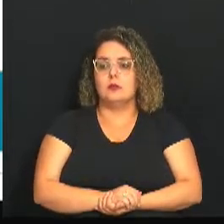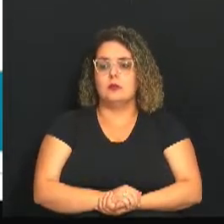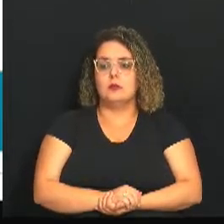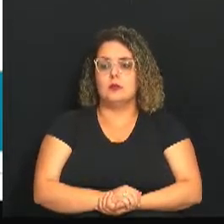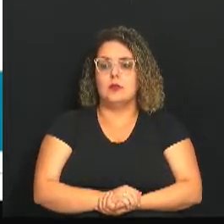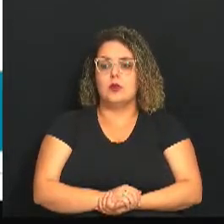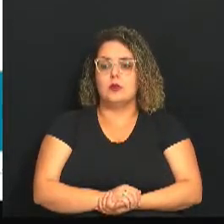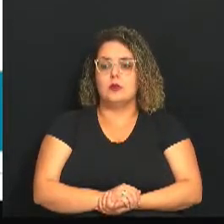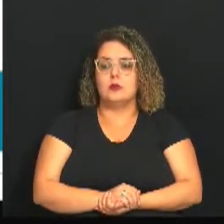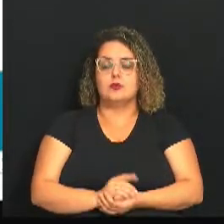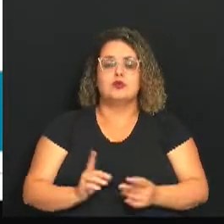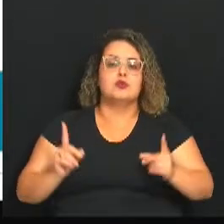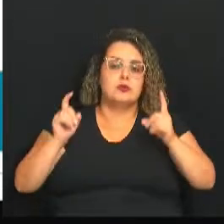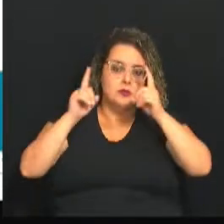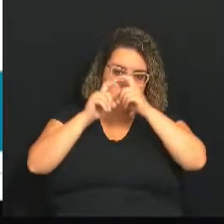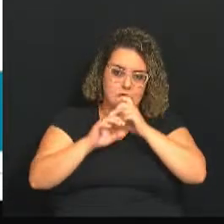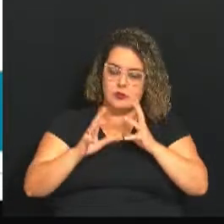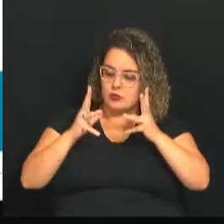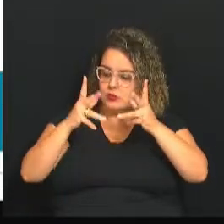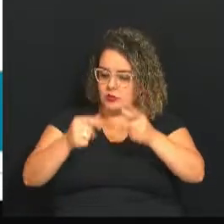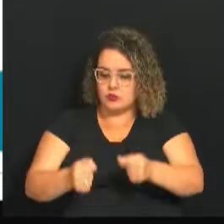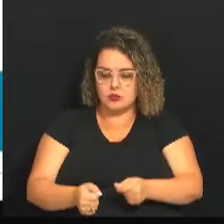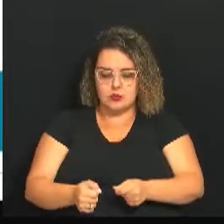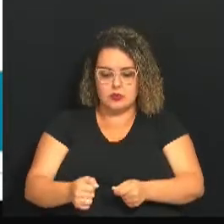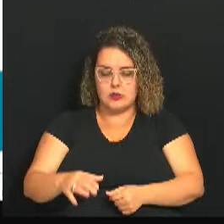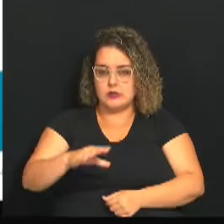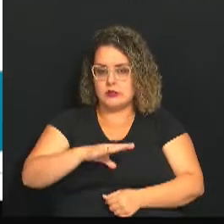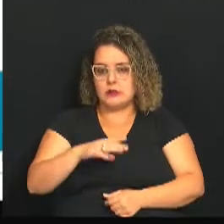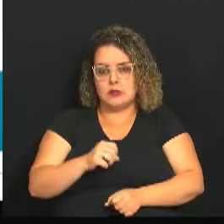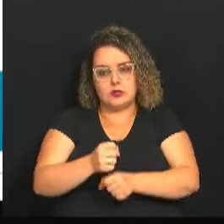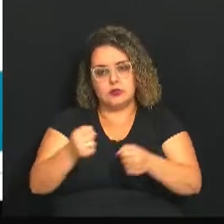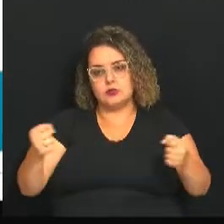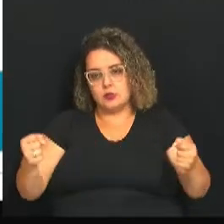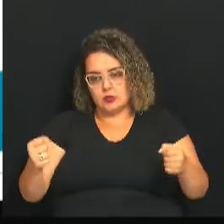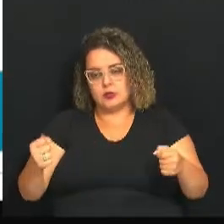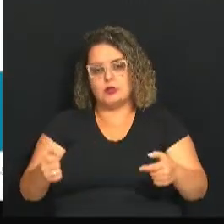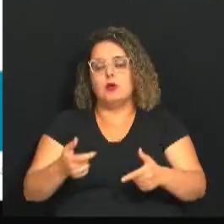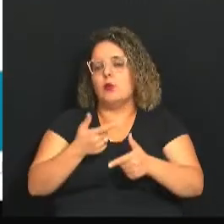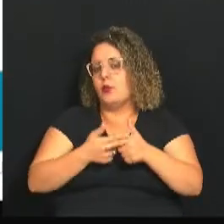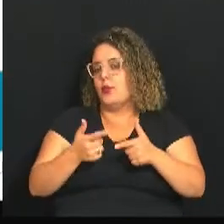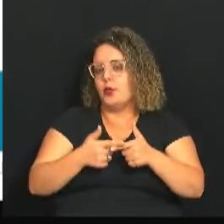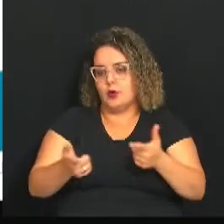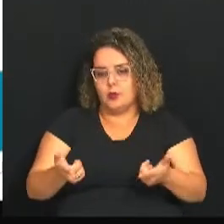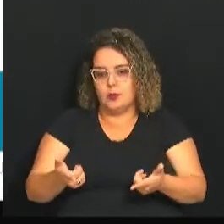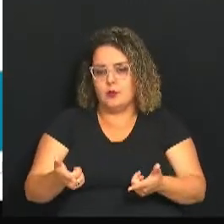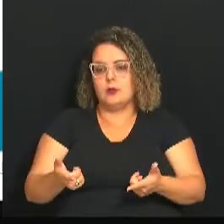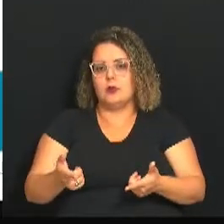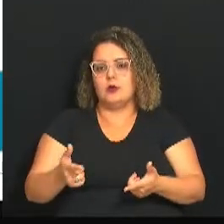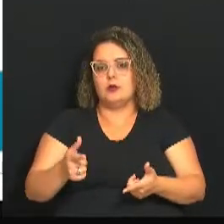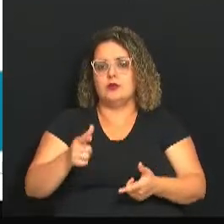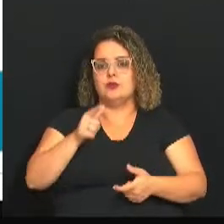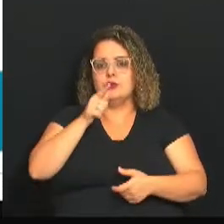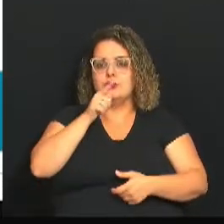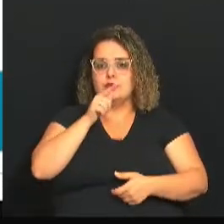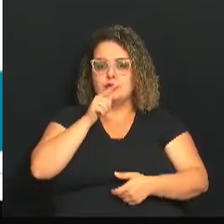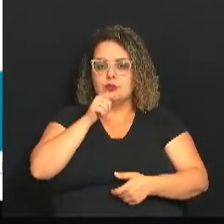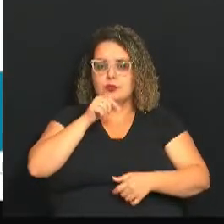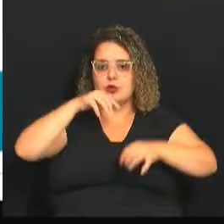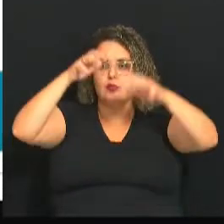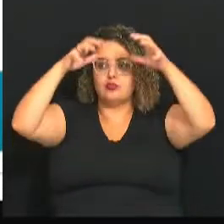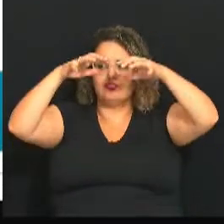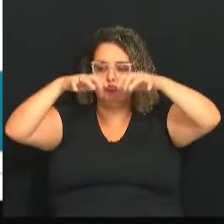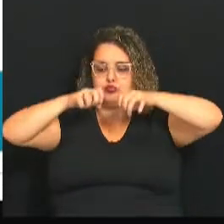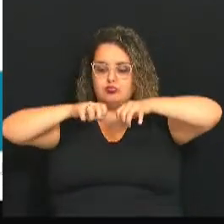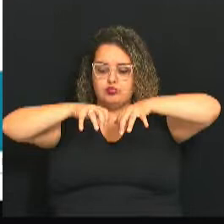urbanos, há problemas, né, provavelmente de captação das águas, de escoamento das águas